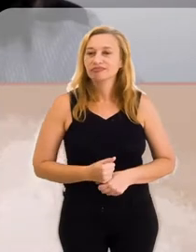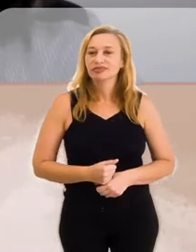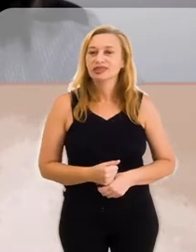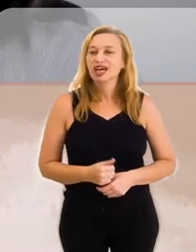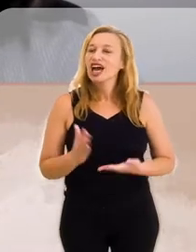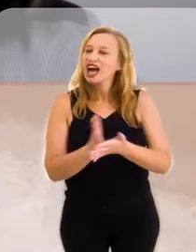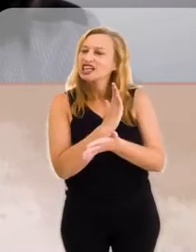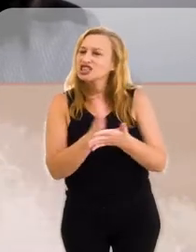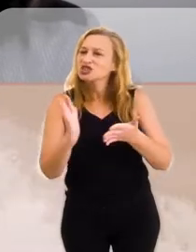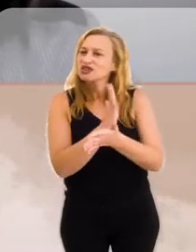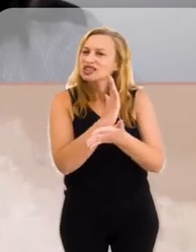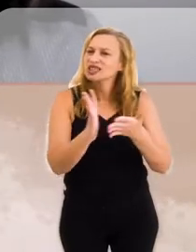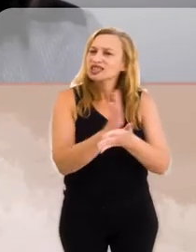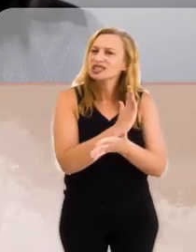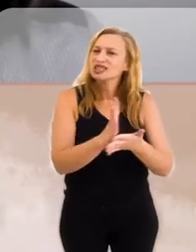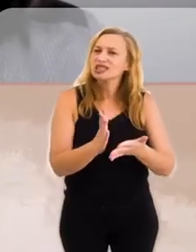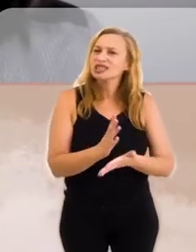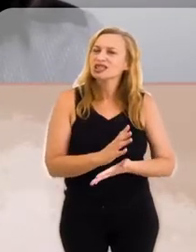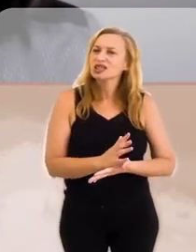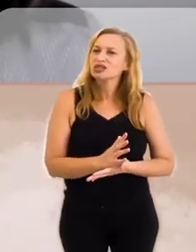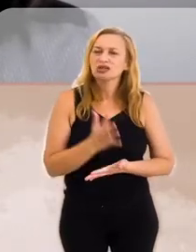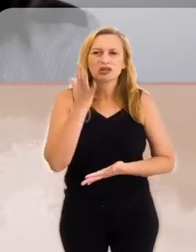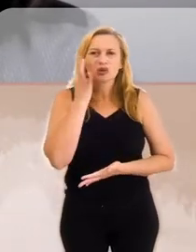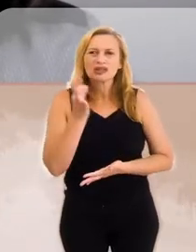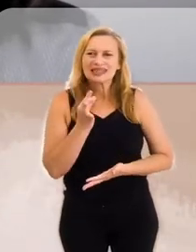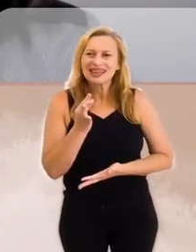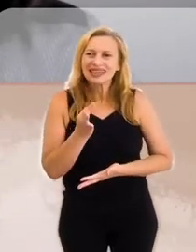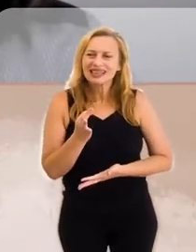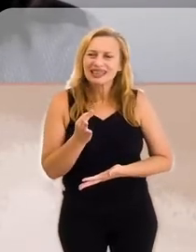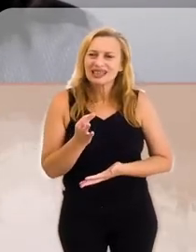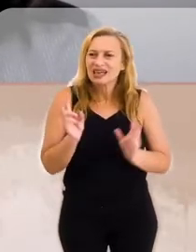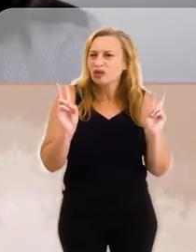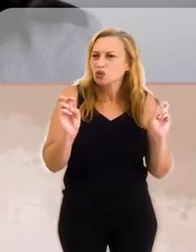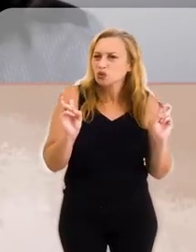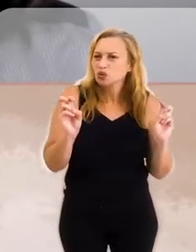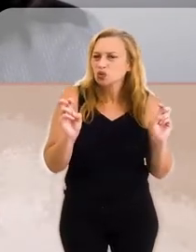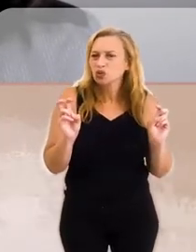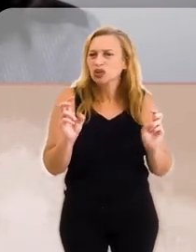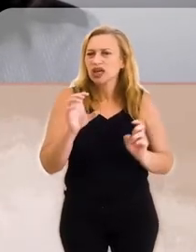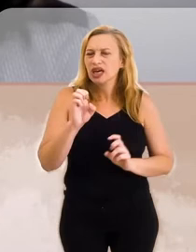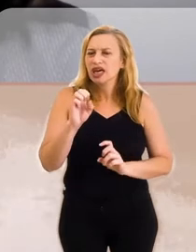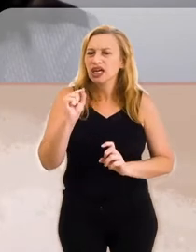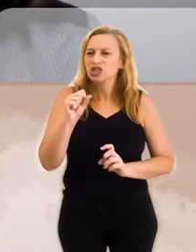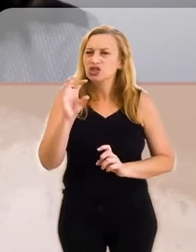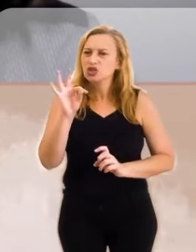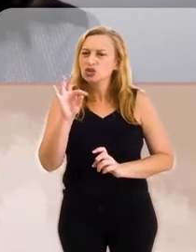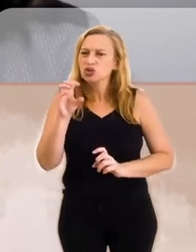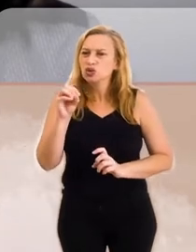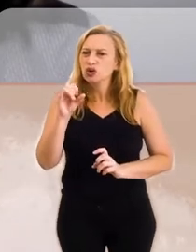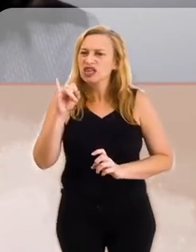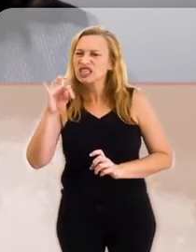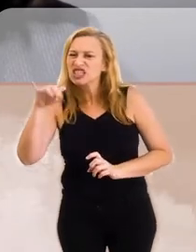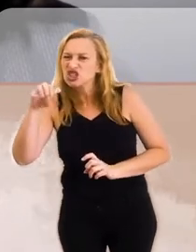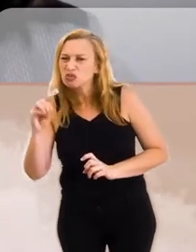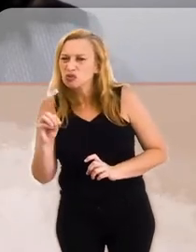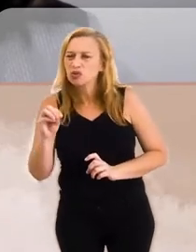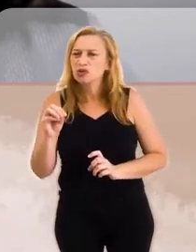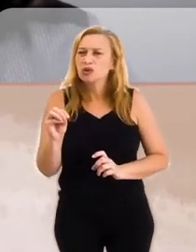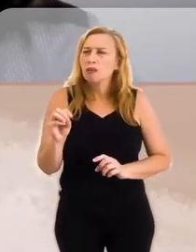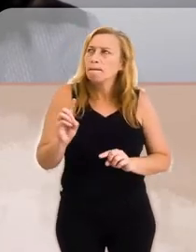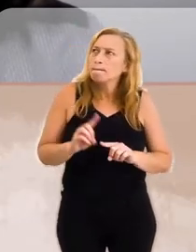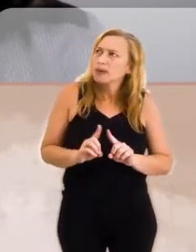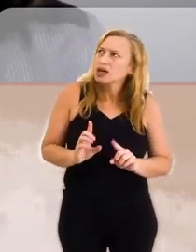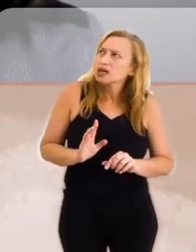bonito é às vezes a no Facebook conta do dessa questão do estoicismo é